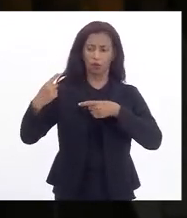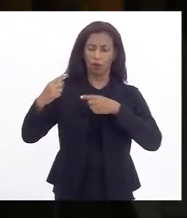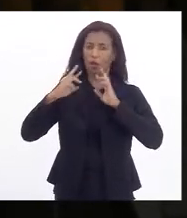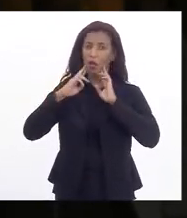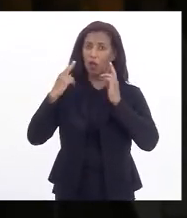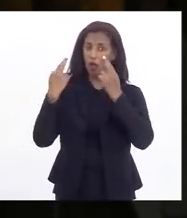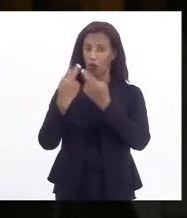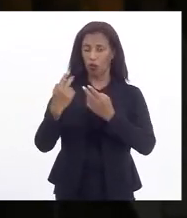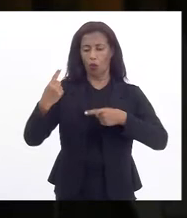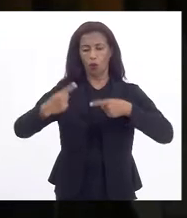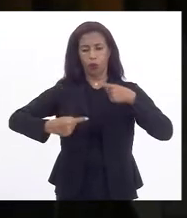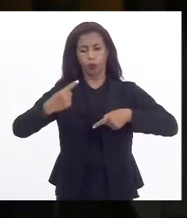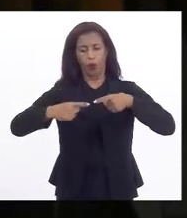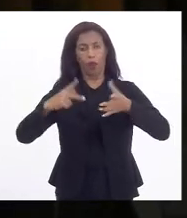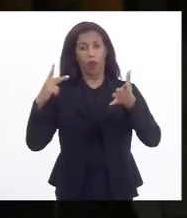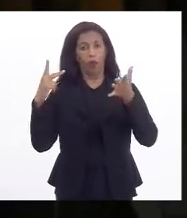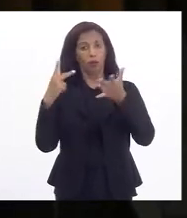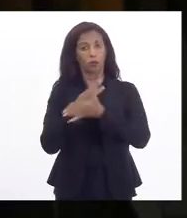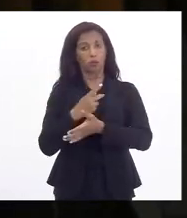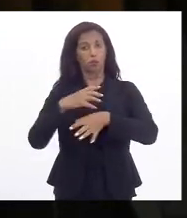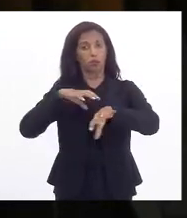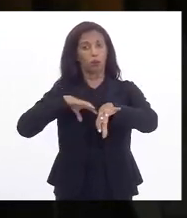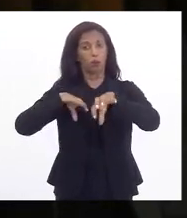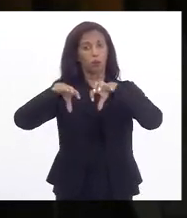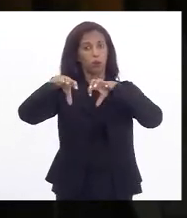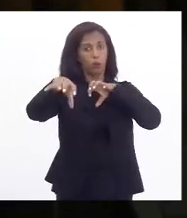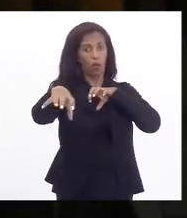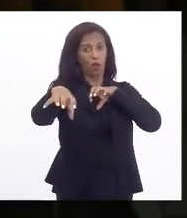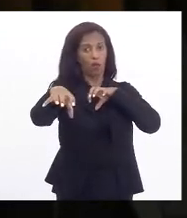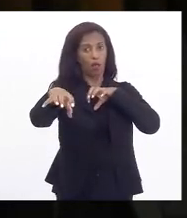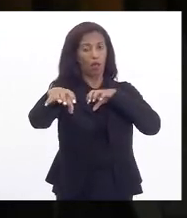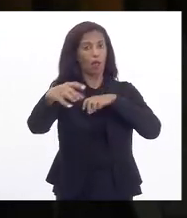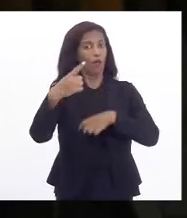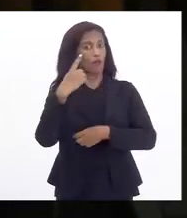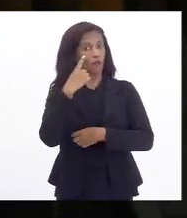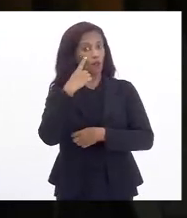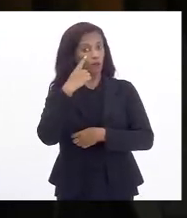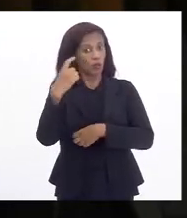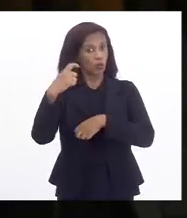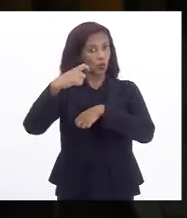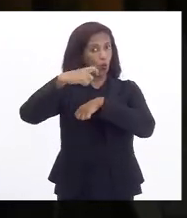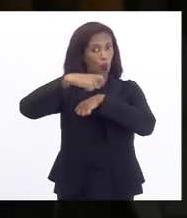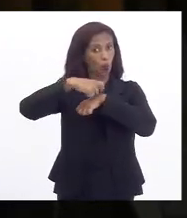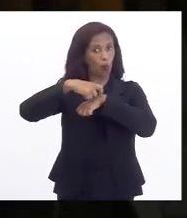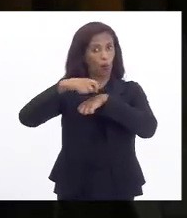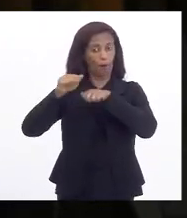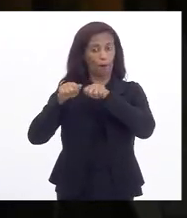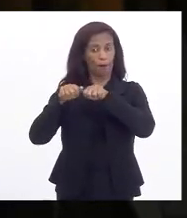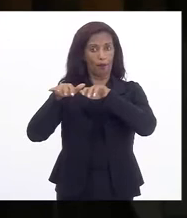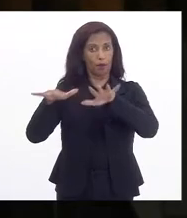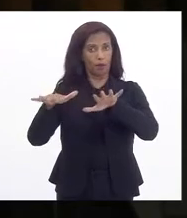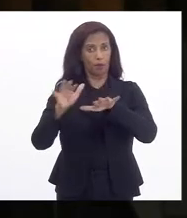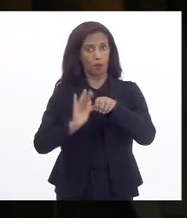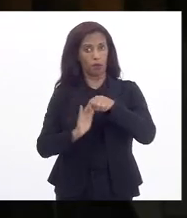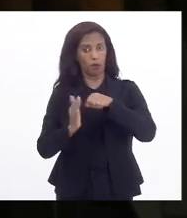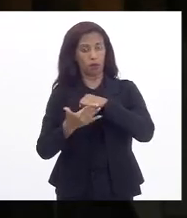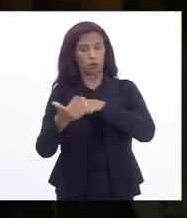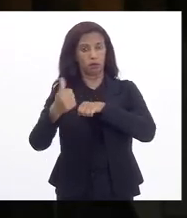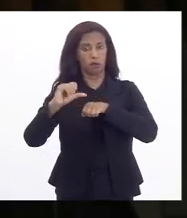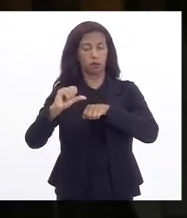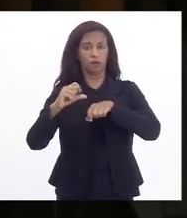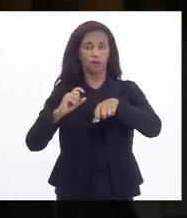de forma remota visto que estávamos no auge da pandemia